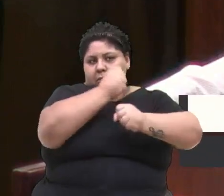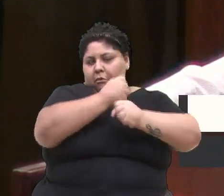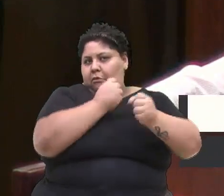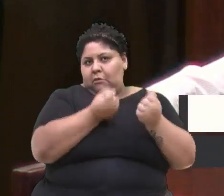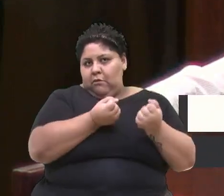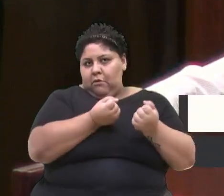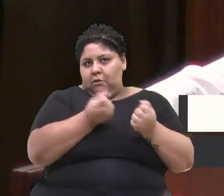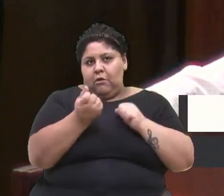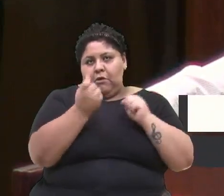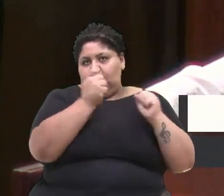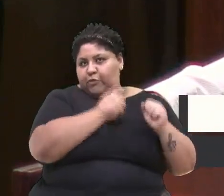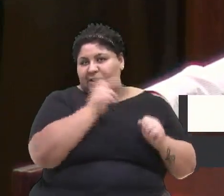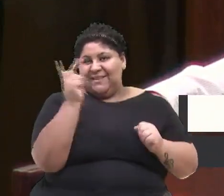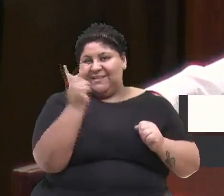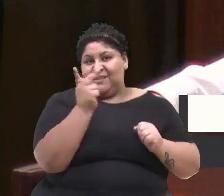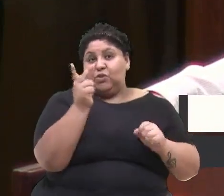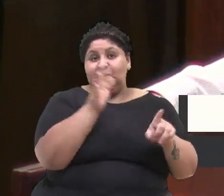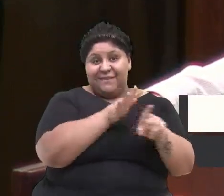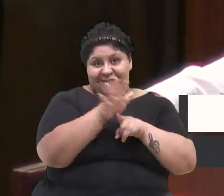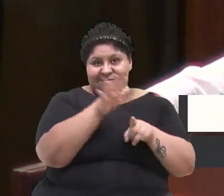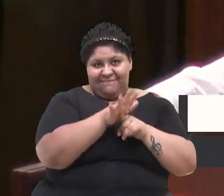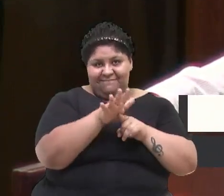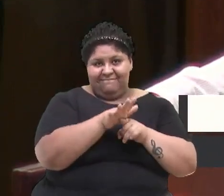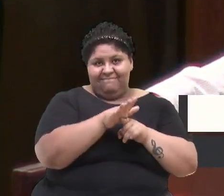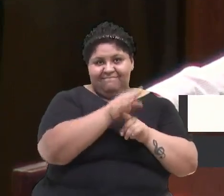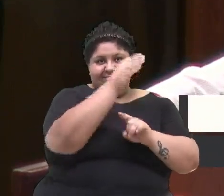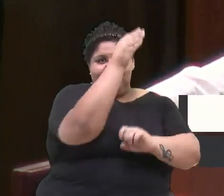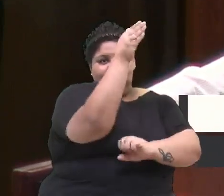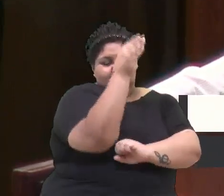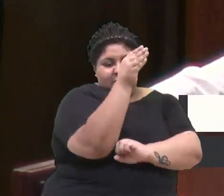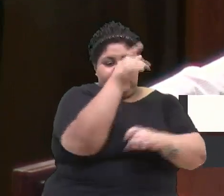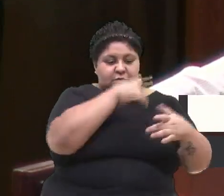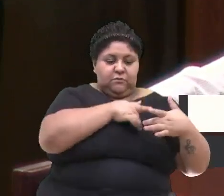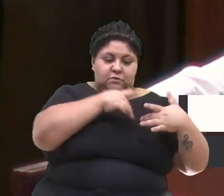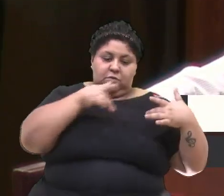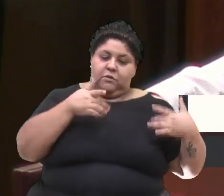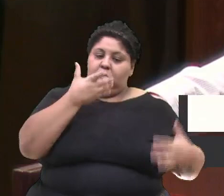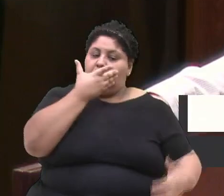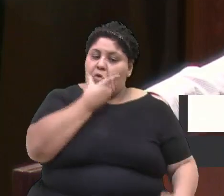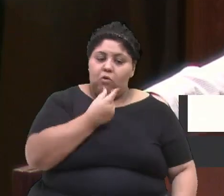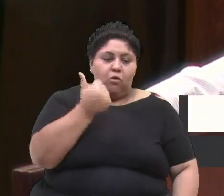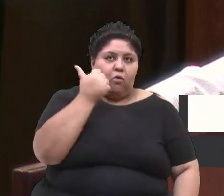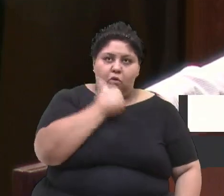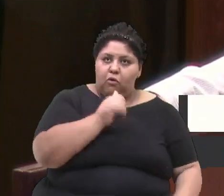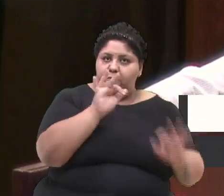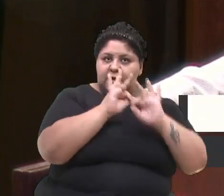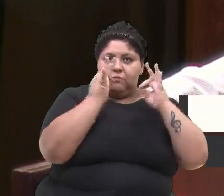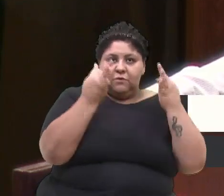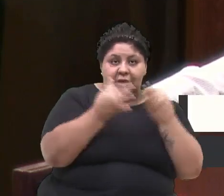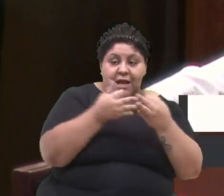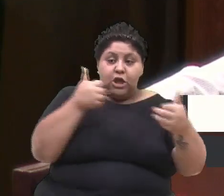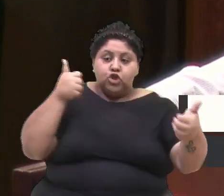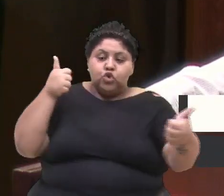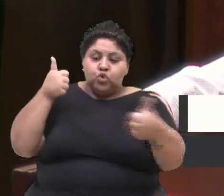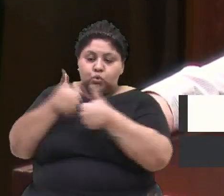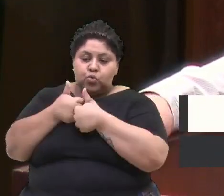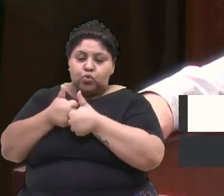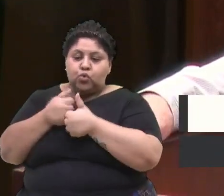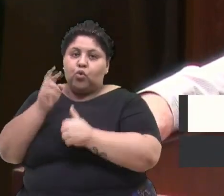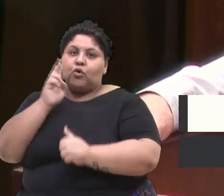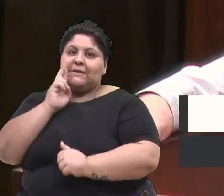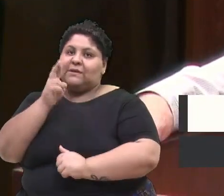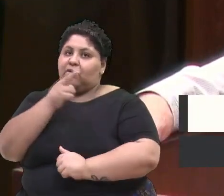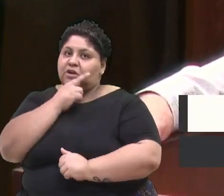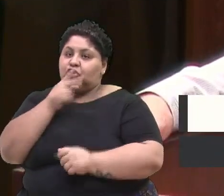conta dessas demandas. Uma hospedagem solidária para homens, para mulheres, para famílias. Então, eu acho que a nossa